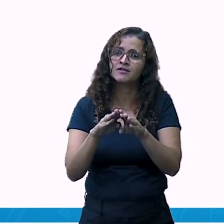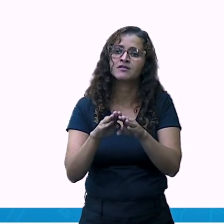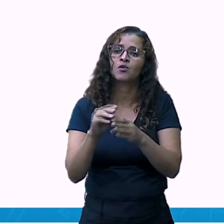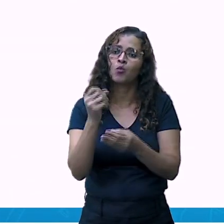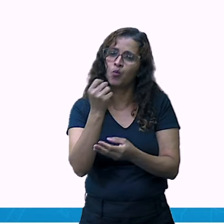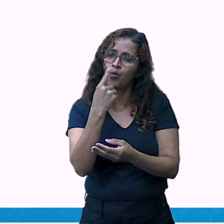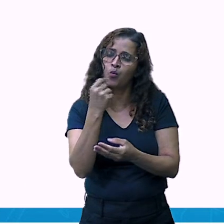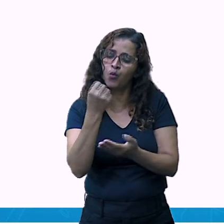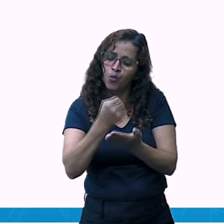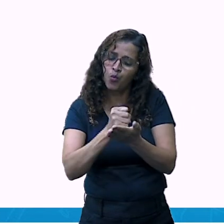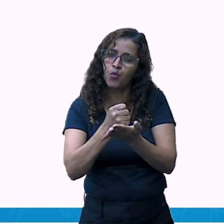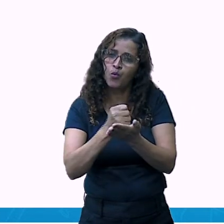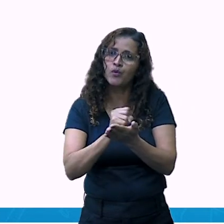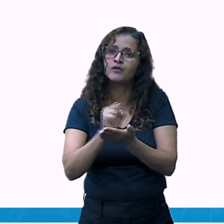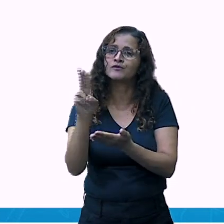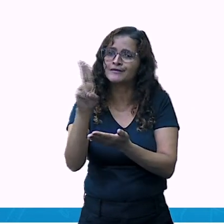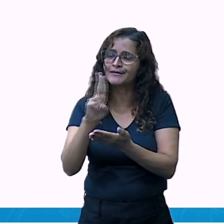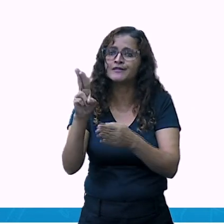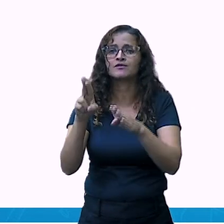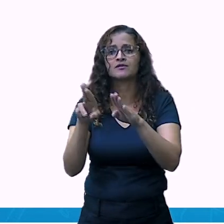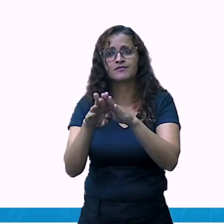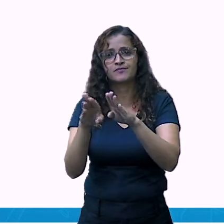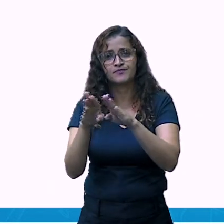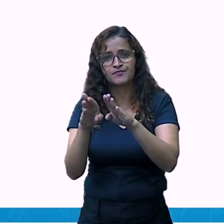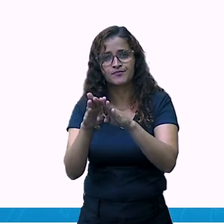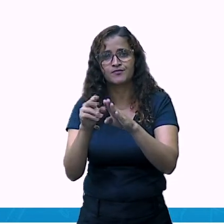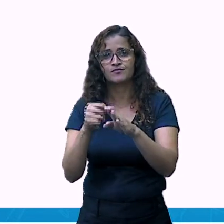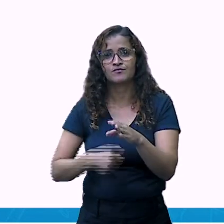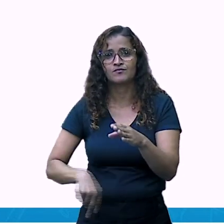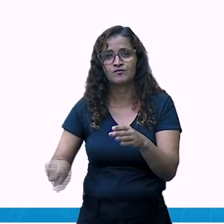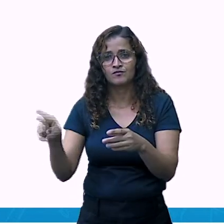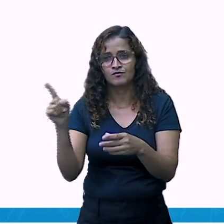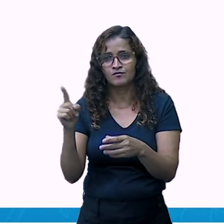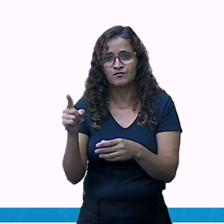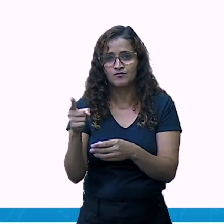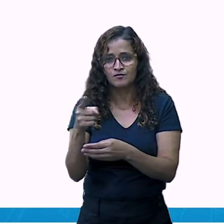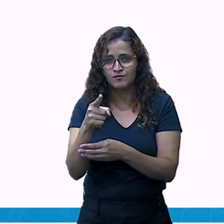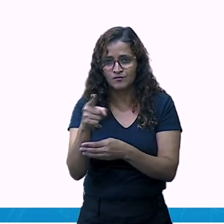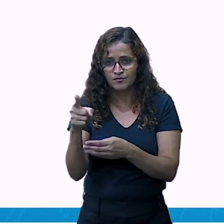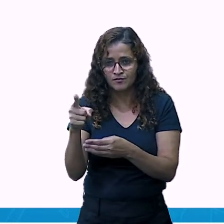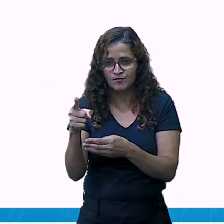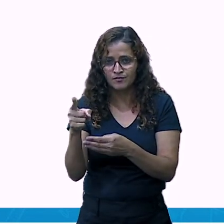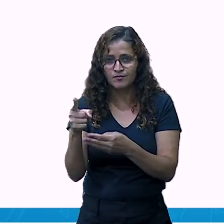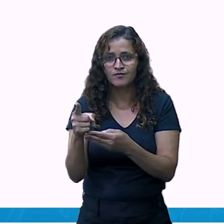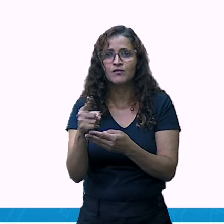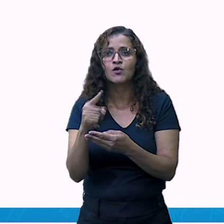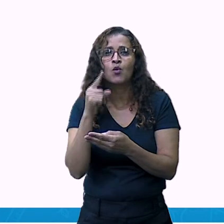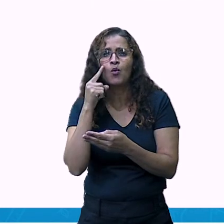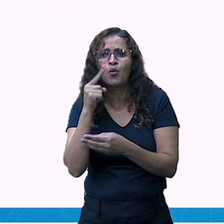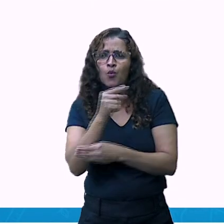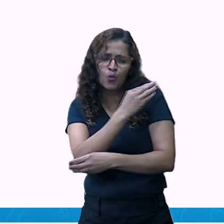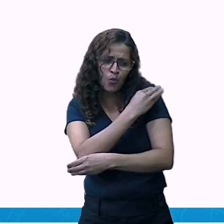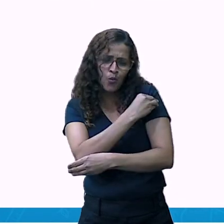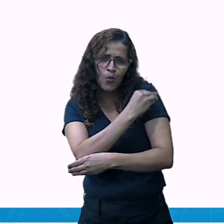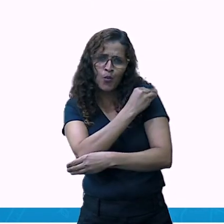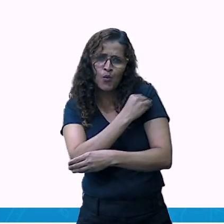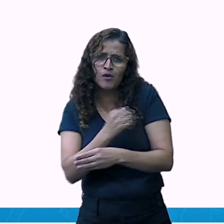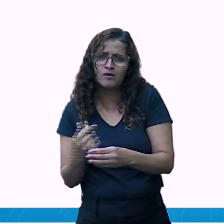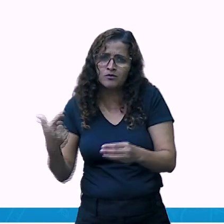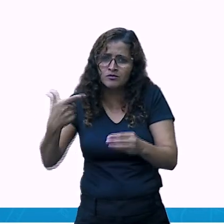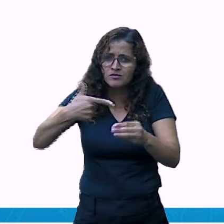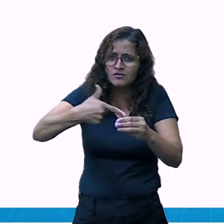Plantas, fungos e bactérias são utilizados na produção dos biocombustíveis, que são